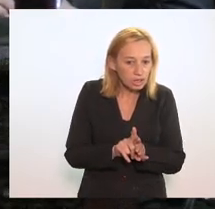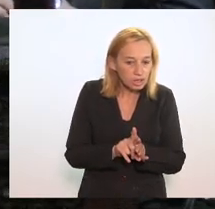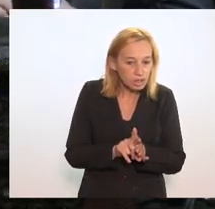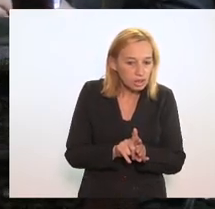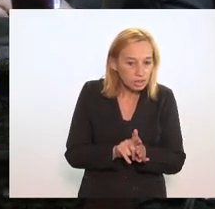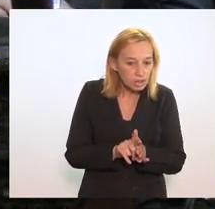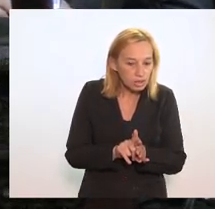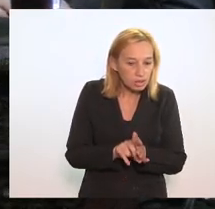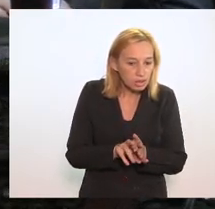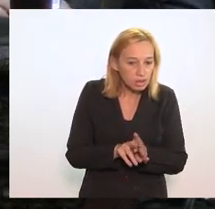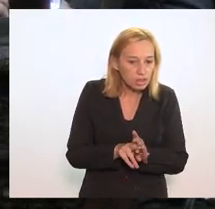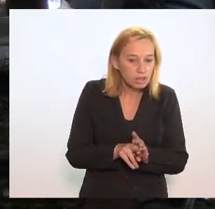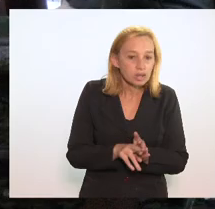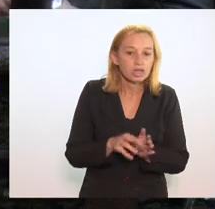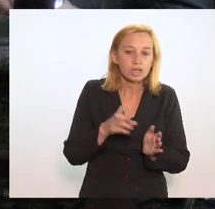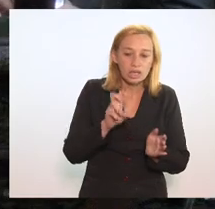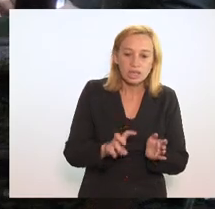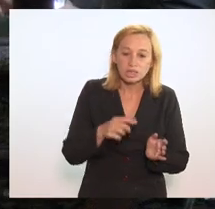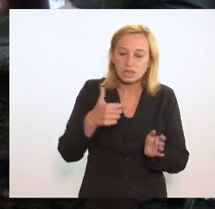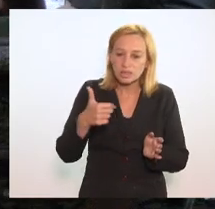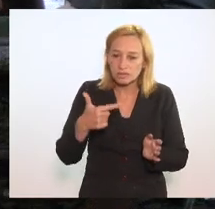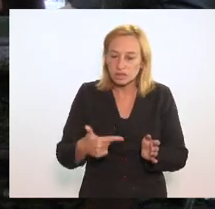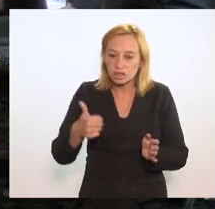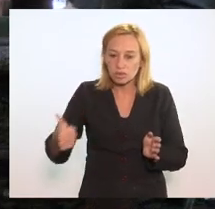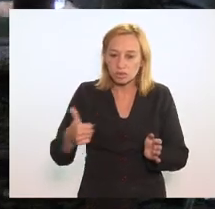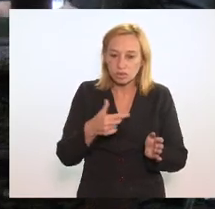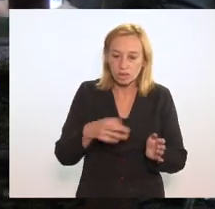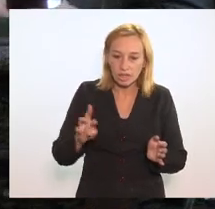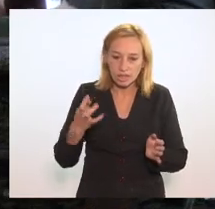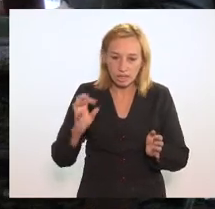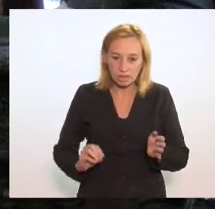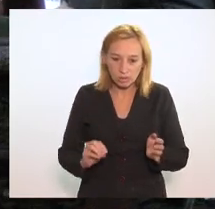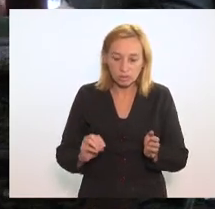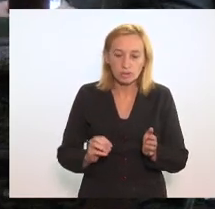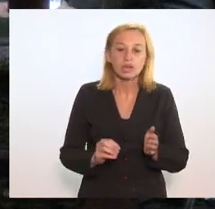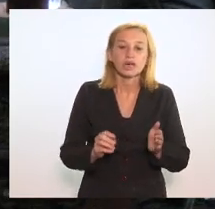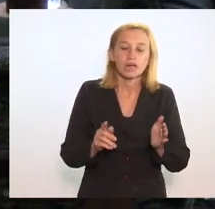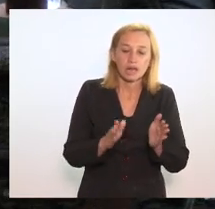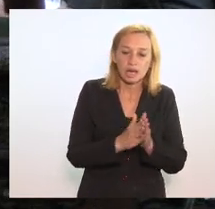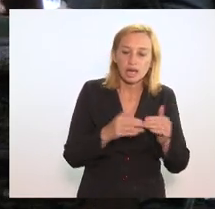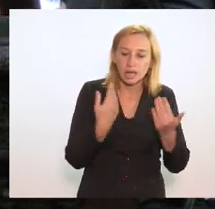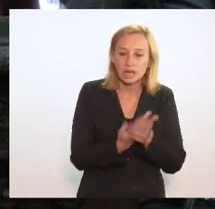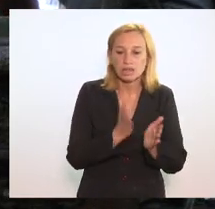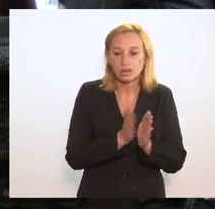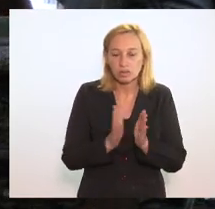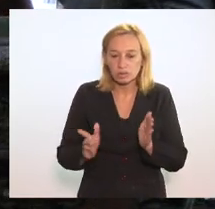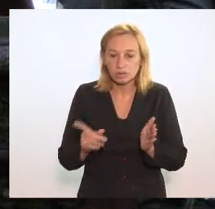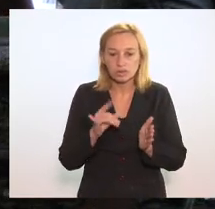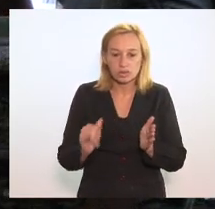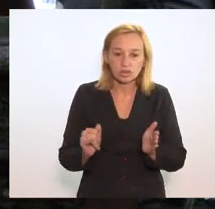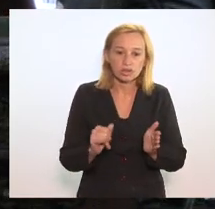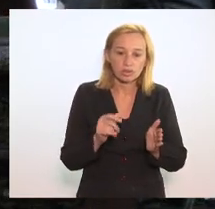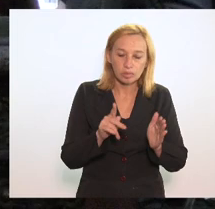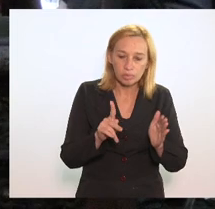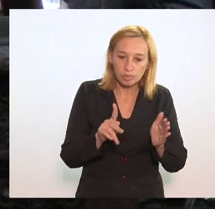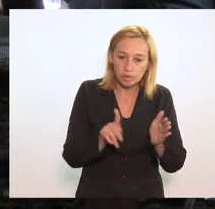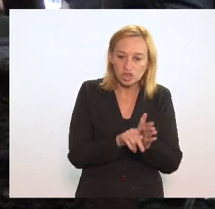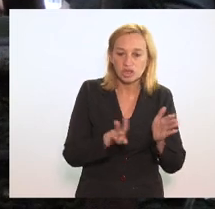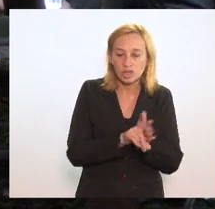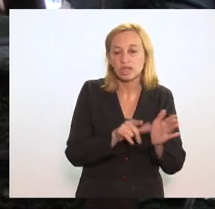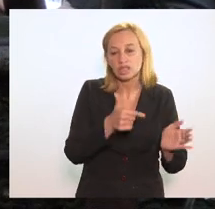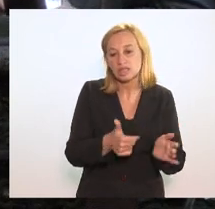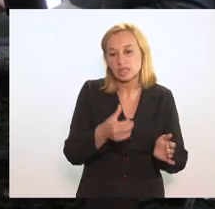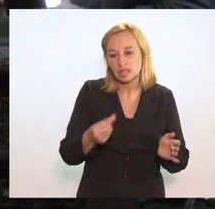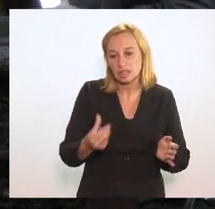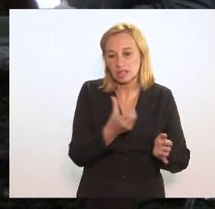Projeto de resolução 500/21, deputado Renato Zax, senhores que aprovam nesse como estão aprovados. Requer inclusão na ordem do dia do projeto de lei 1607, enfermeira